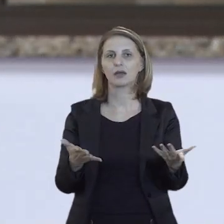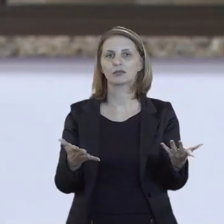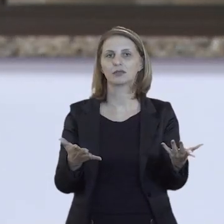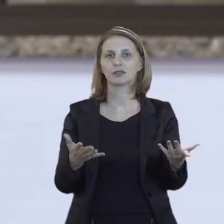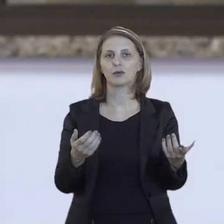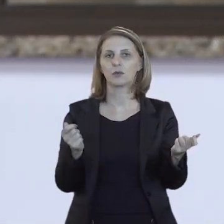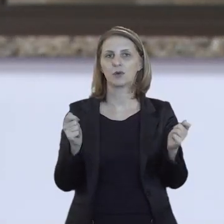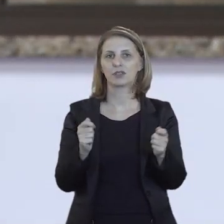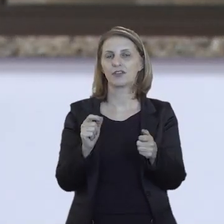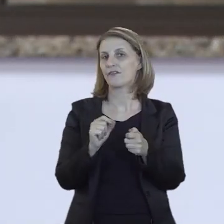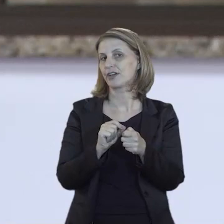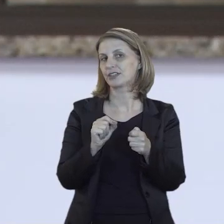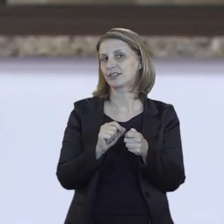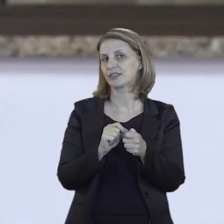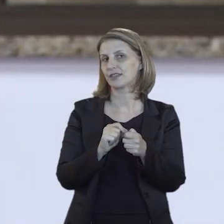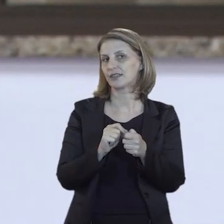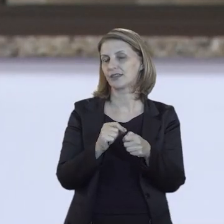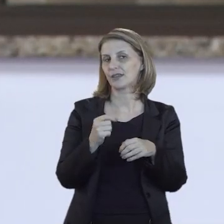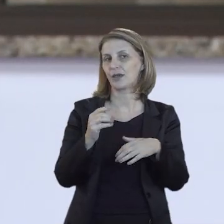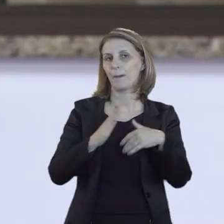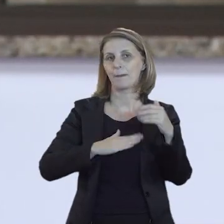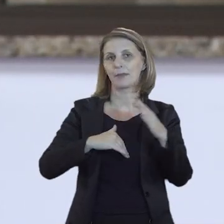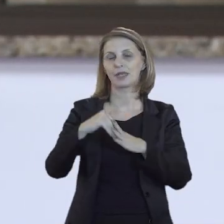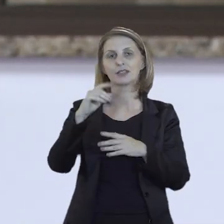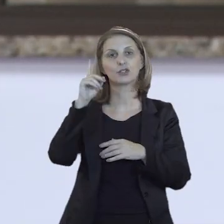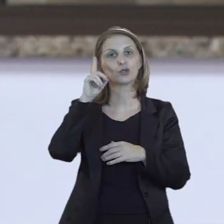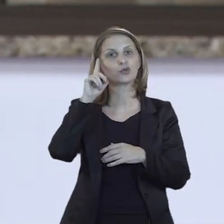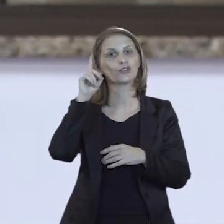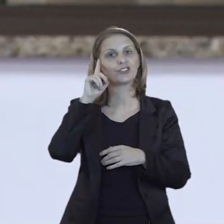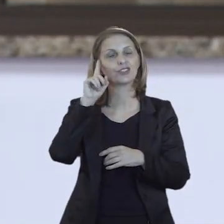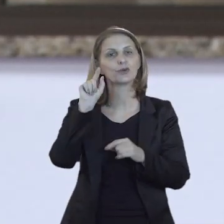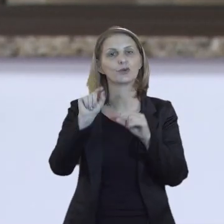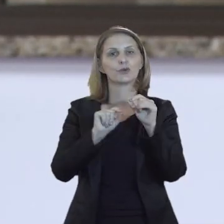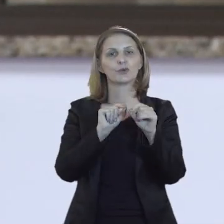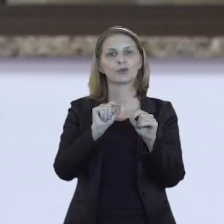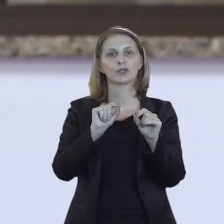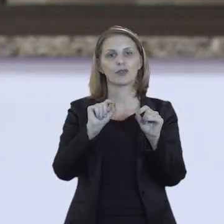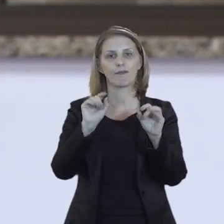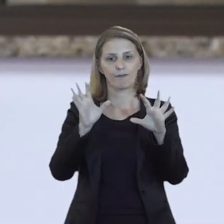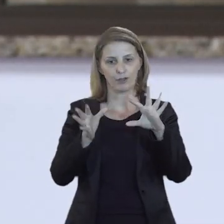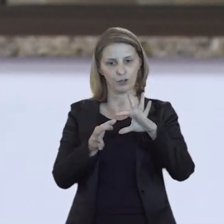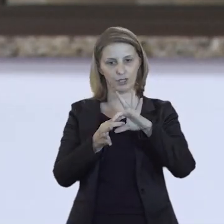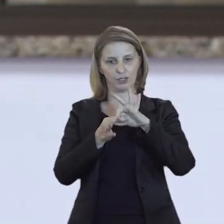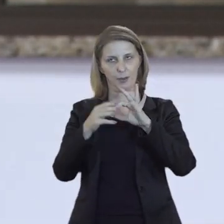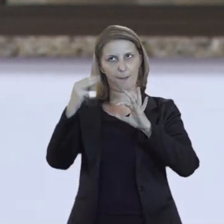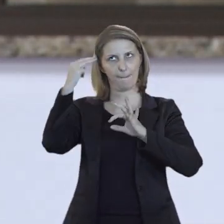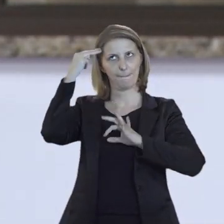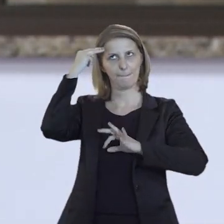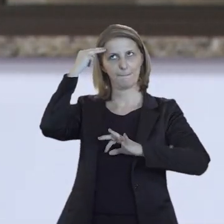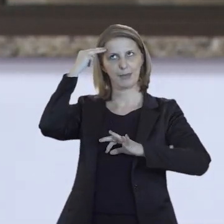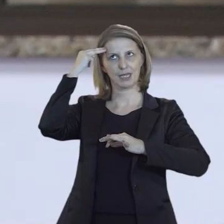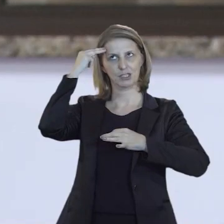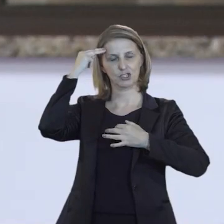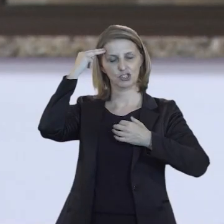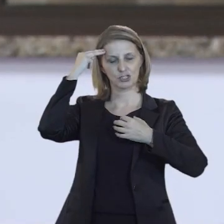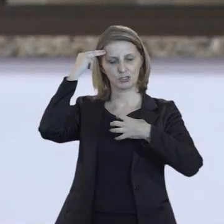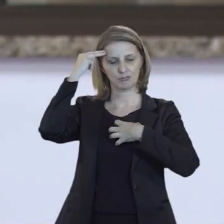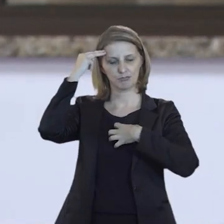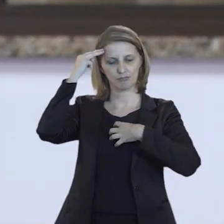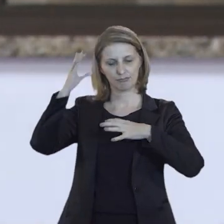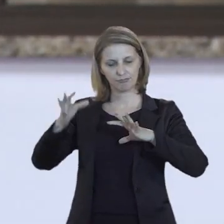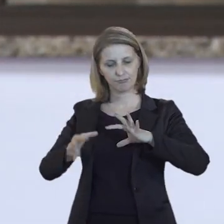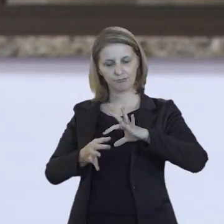simples, econômicos, né, e que a gente poderia fazer na nossa prática diária para essa questão da reconexão, que